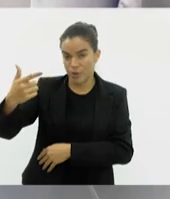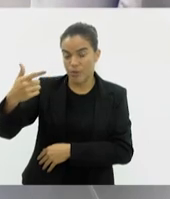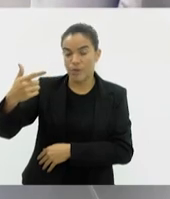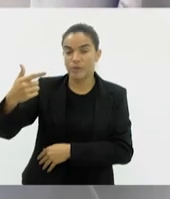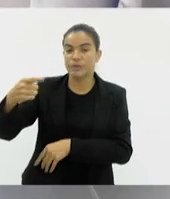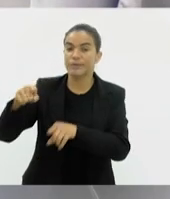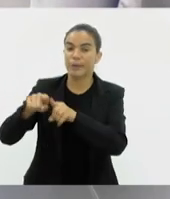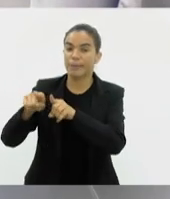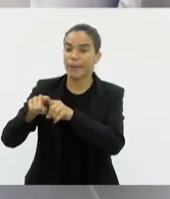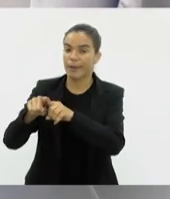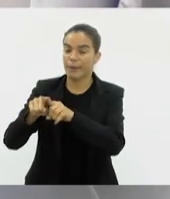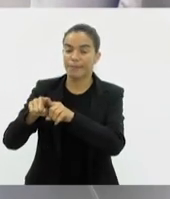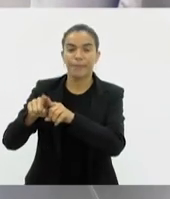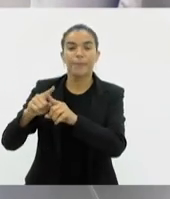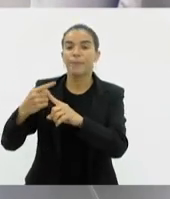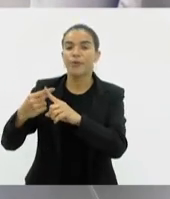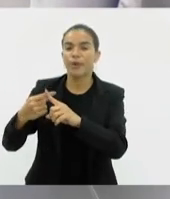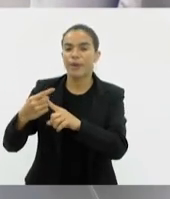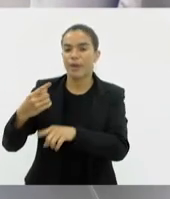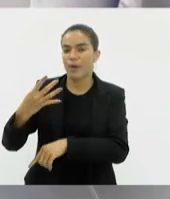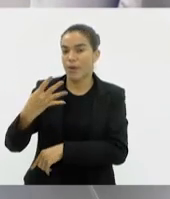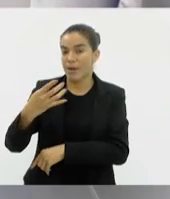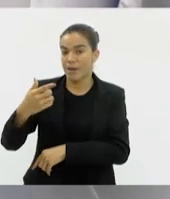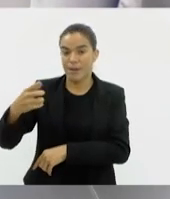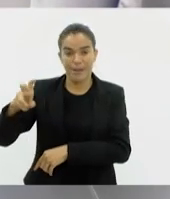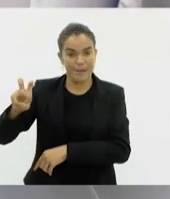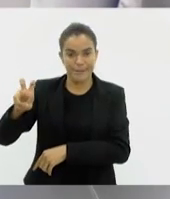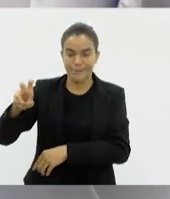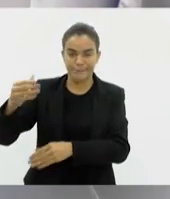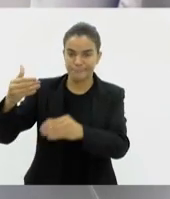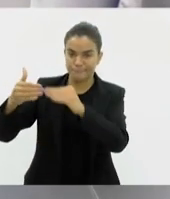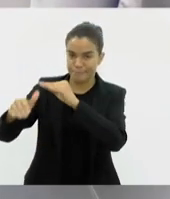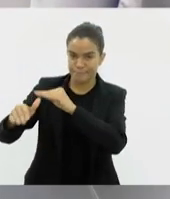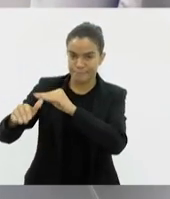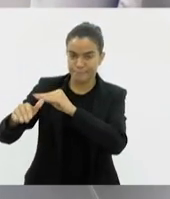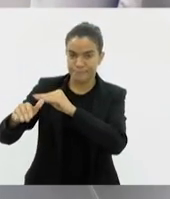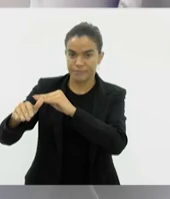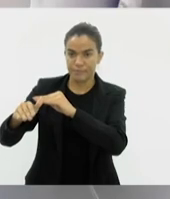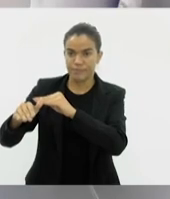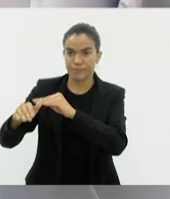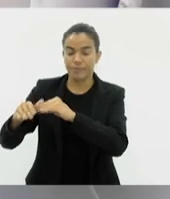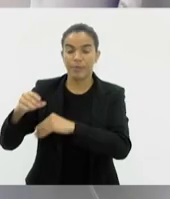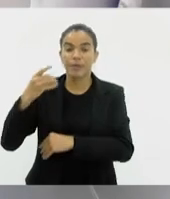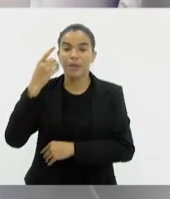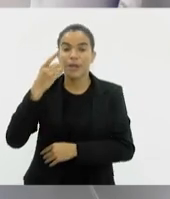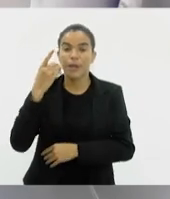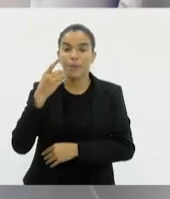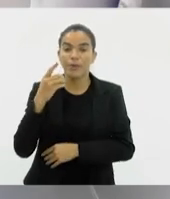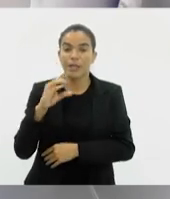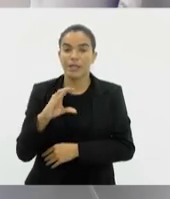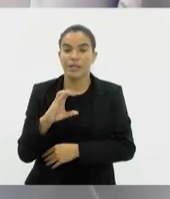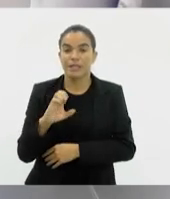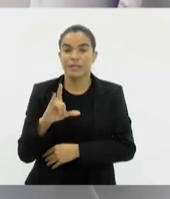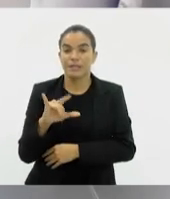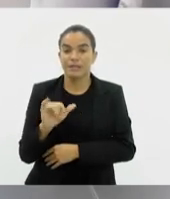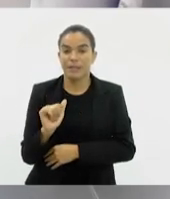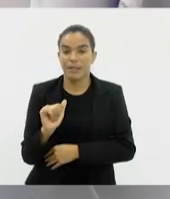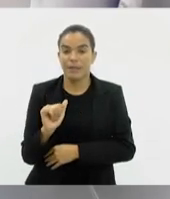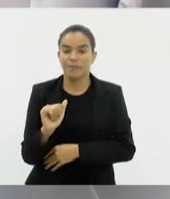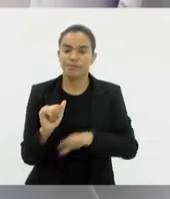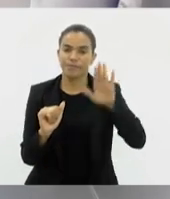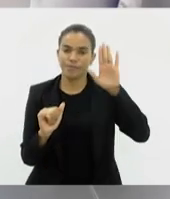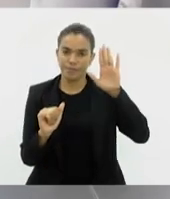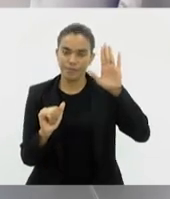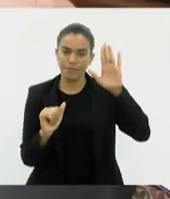que a gente vai votar apartado, que parecia foi alterado pela constitucionalidade com emenda. Presidente. Deputada Célia e